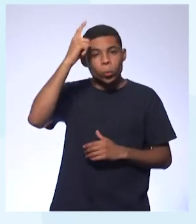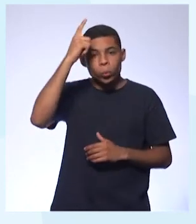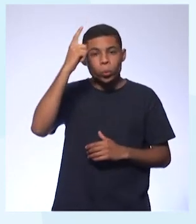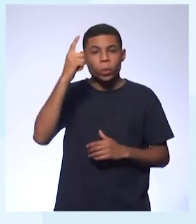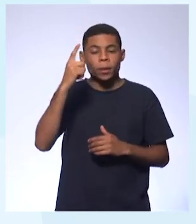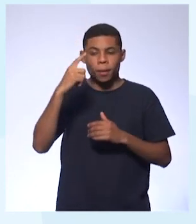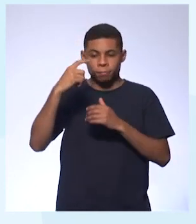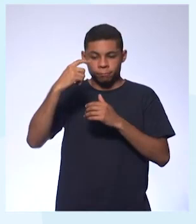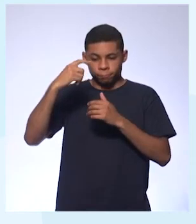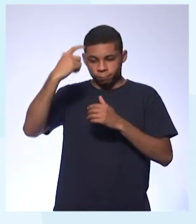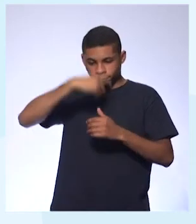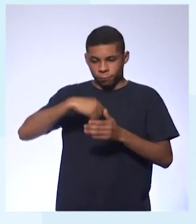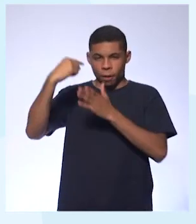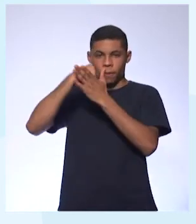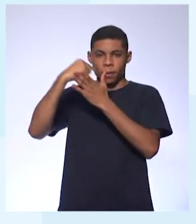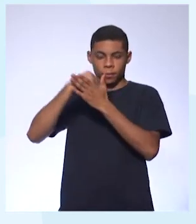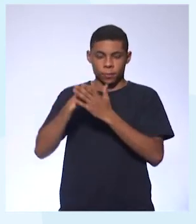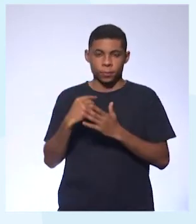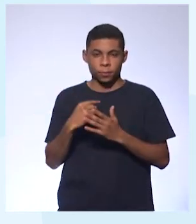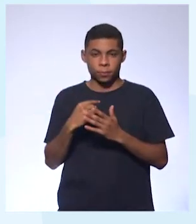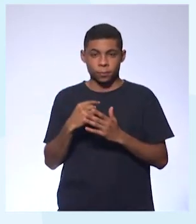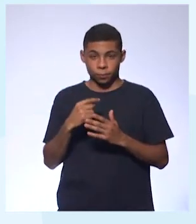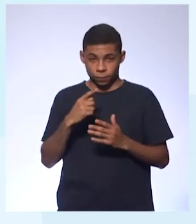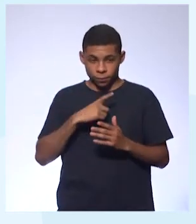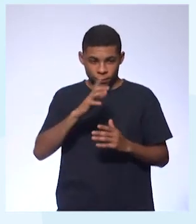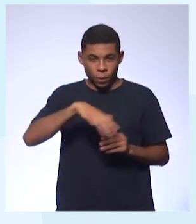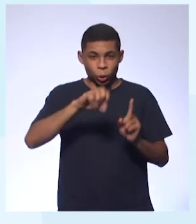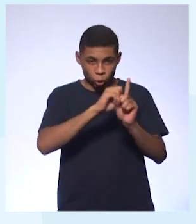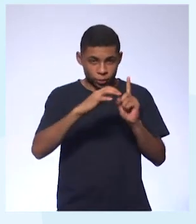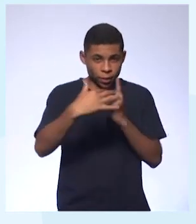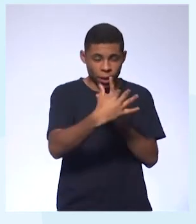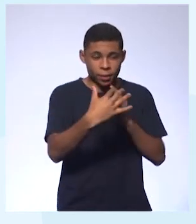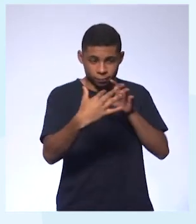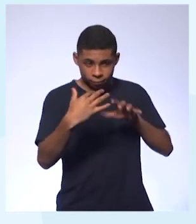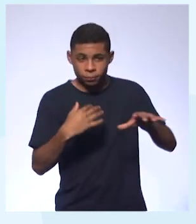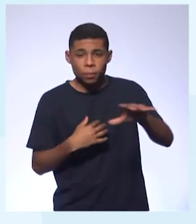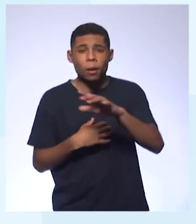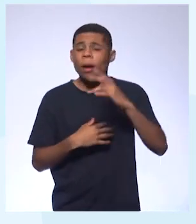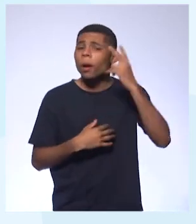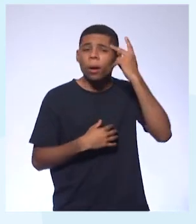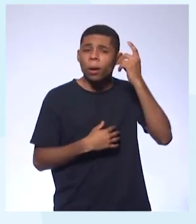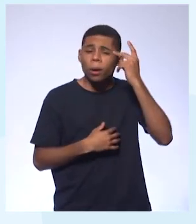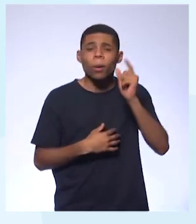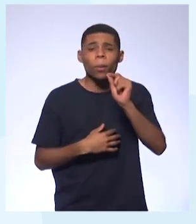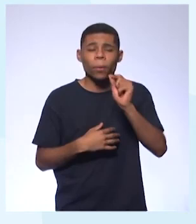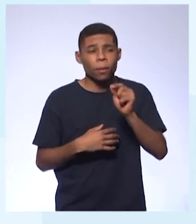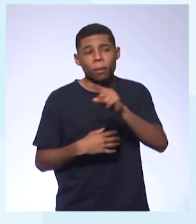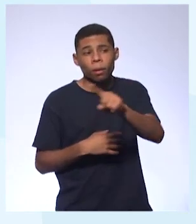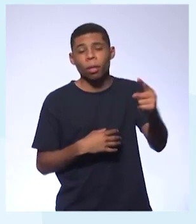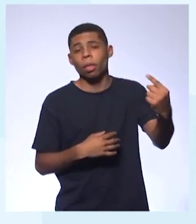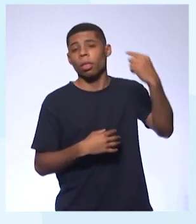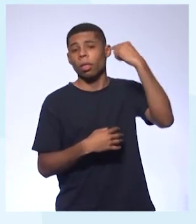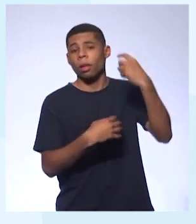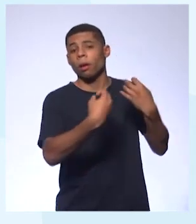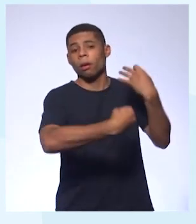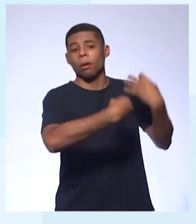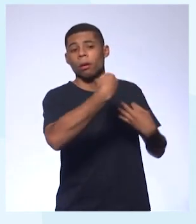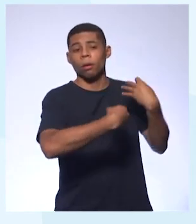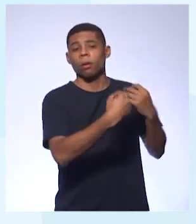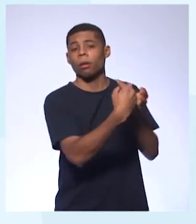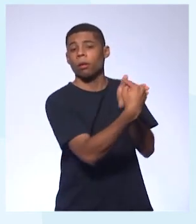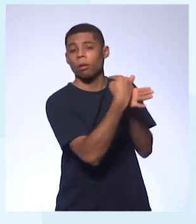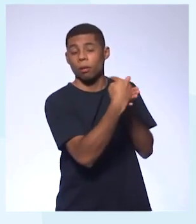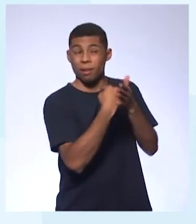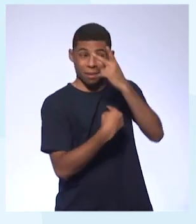da autoavaliação. Em nossa sociedade, ainda é muito comum sermos avaliados e